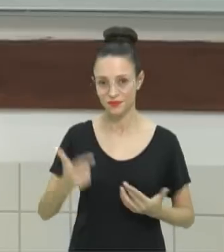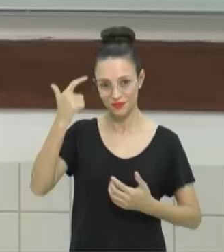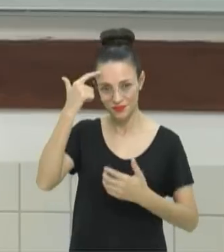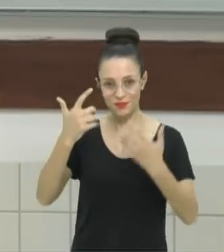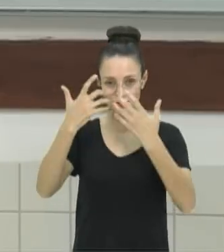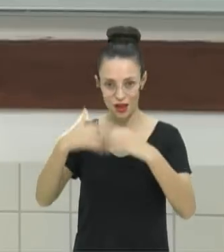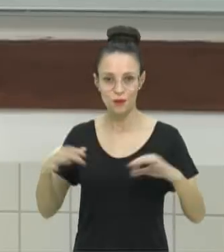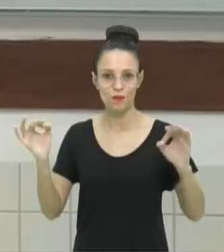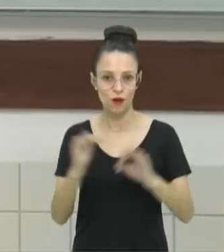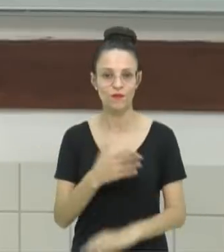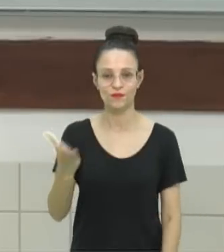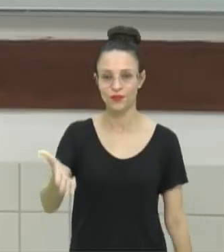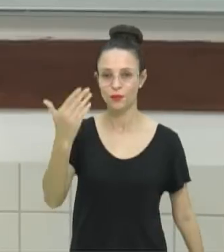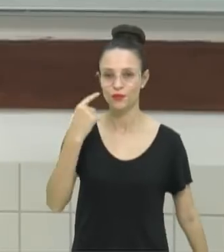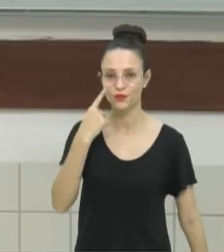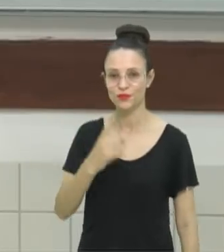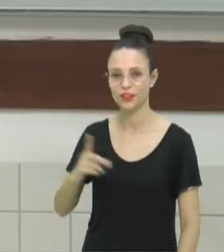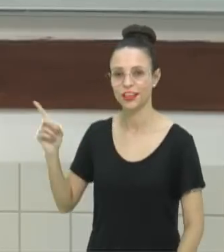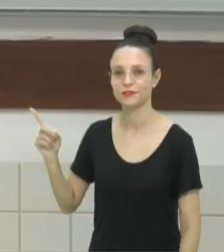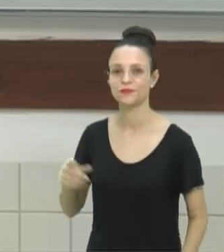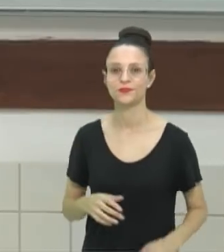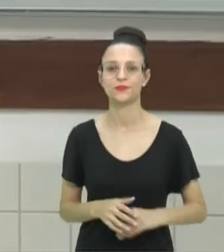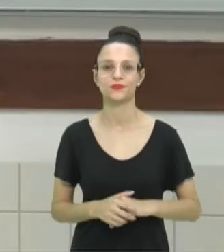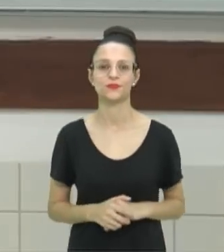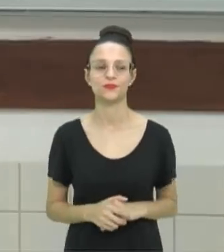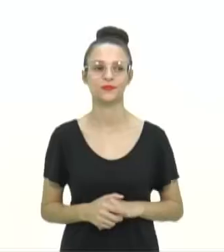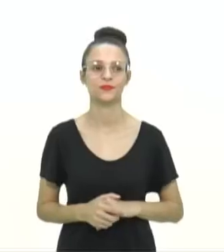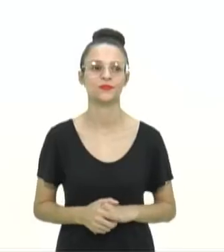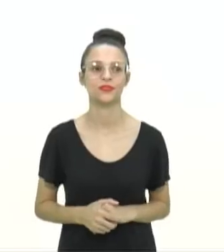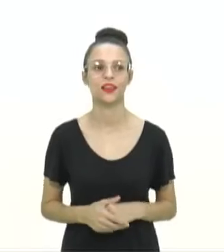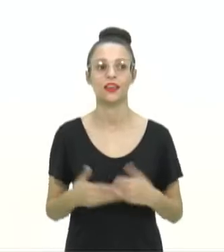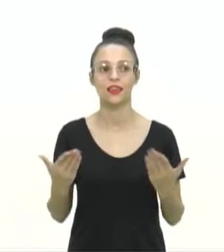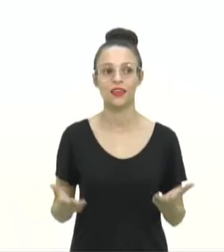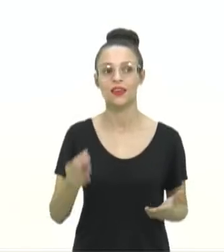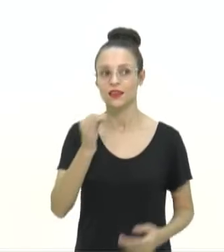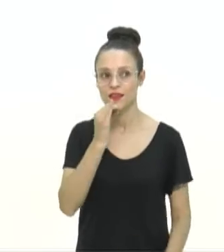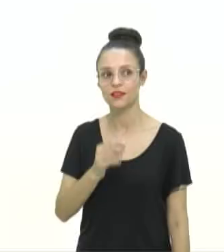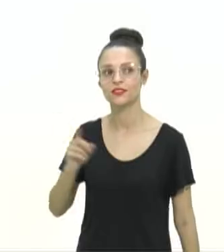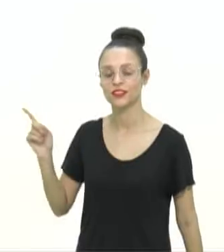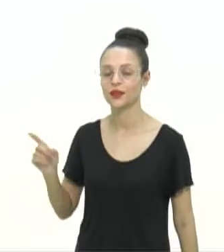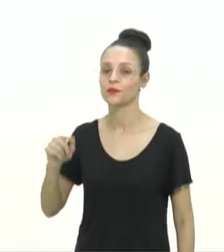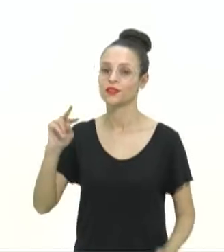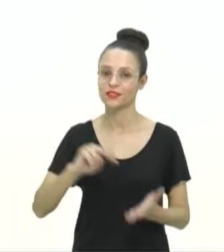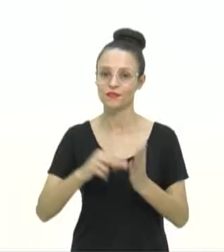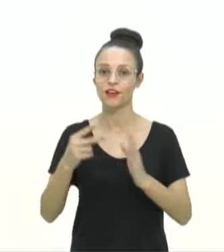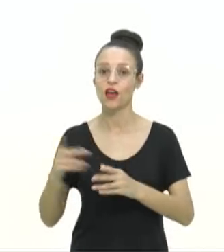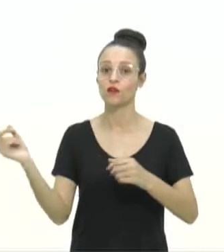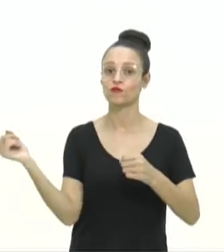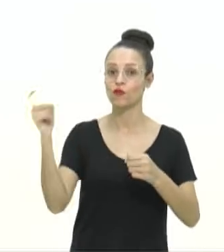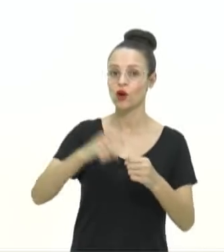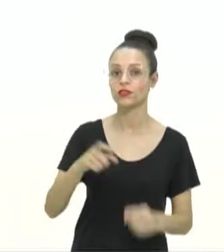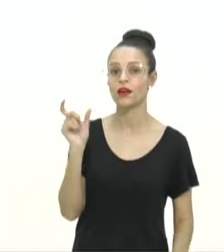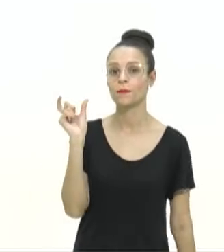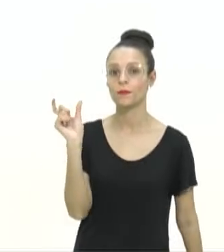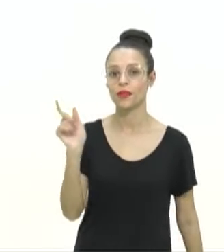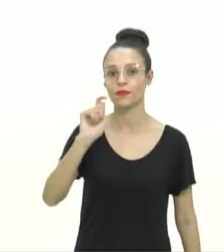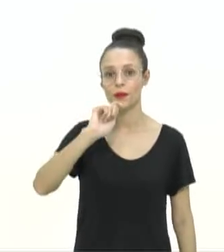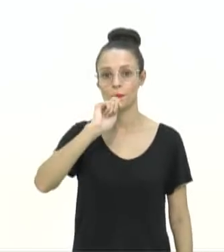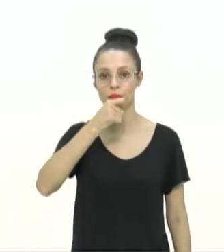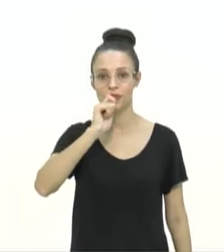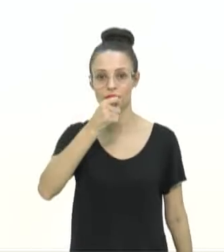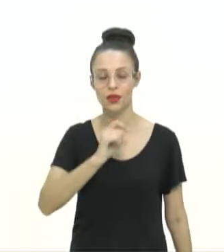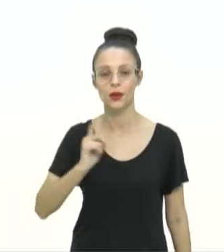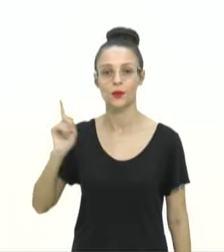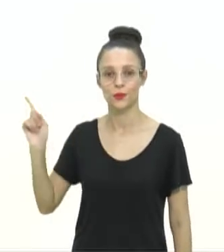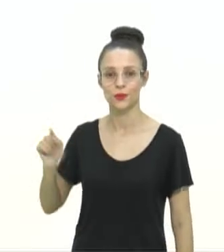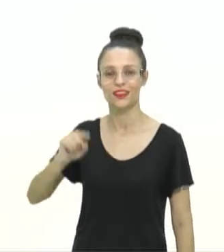Pensou? Vamos ver aqui? Gente, nesse caso, retoma pinhão. Olha ali, ó. Até porque está escrito